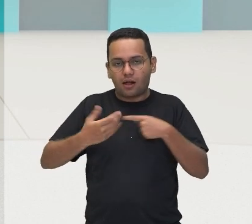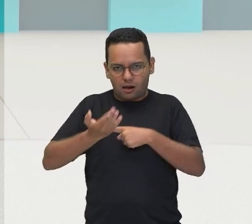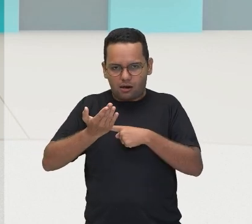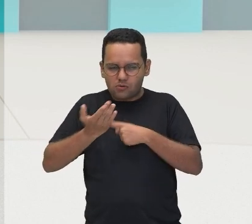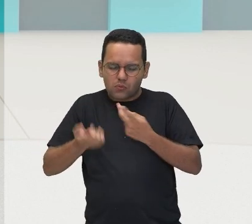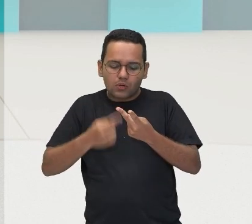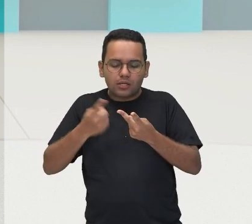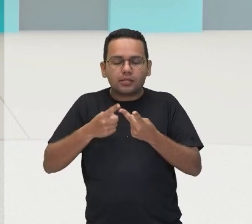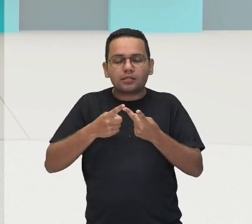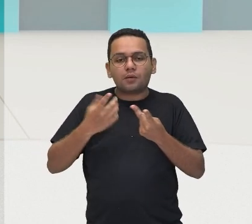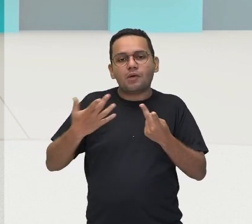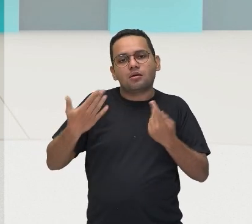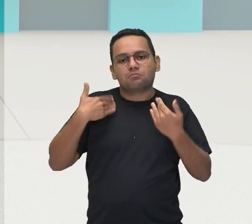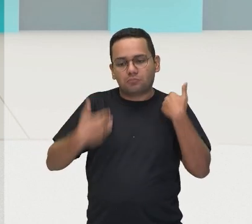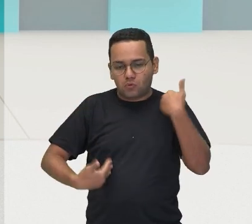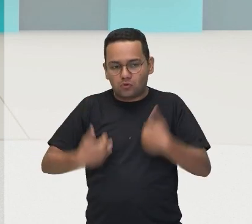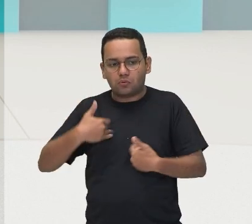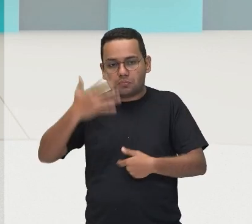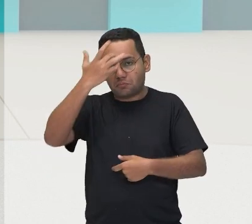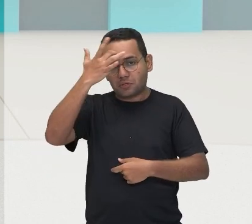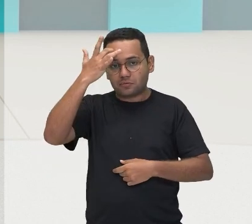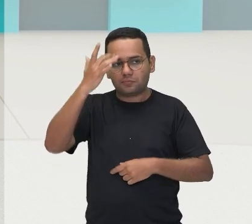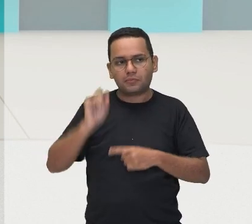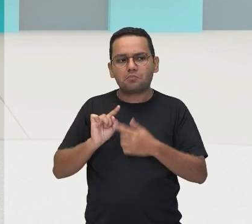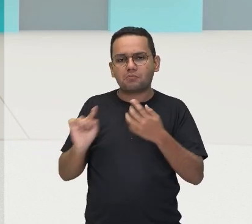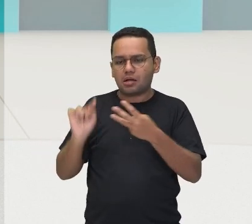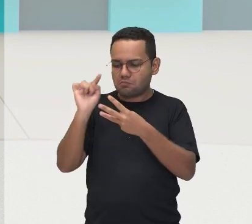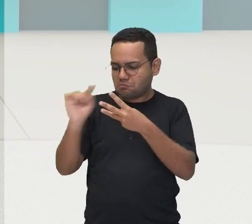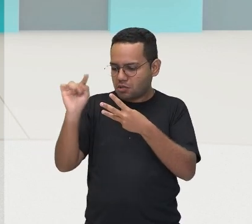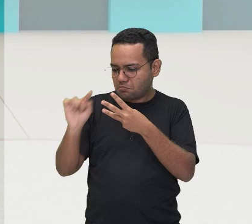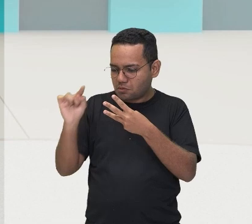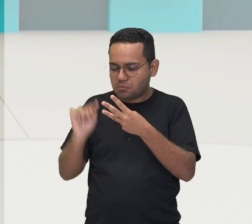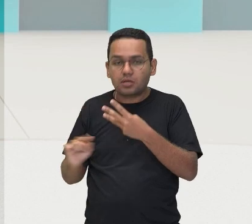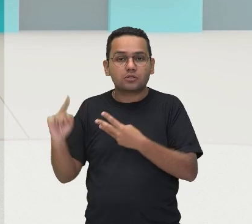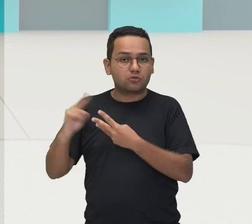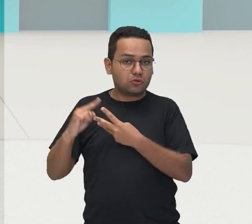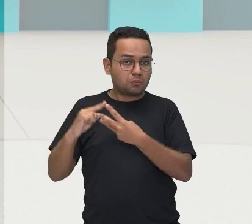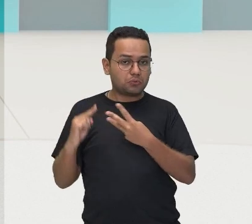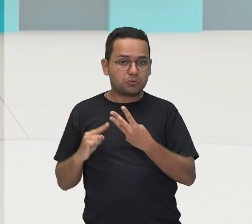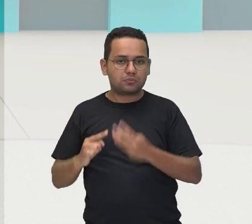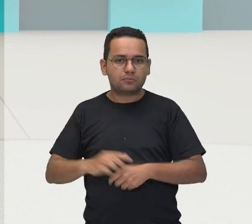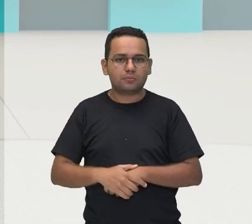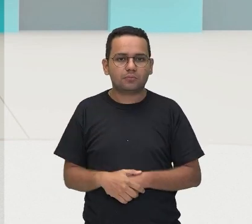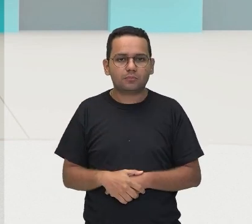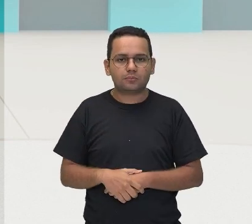dentro do karatê, nós podemos dizer que ele se divide ali em 3 modalidades,